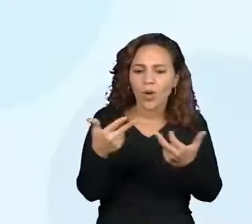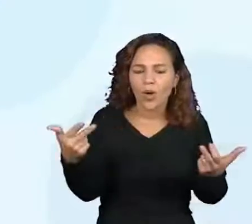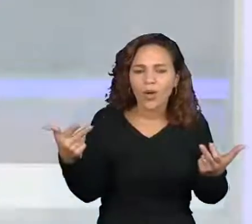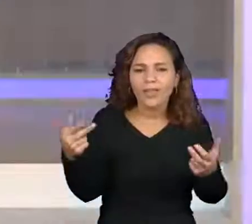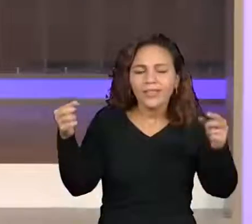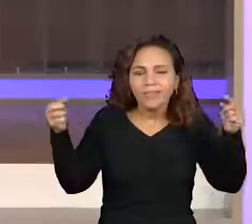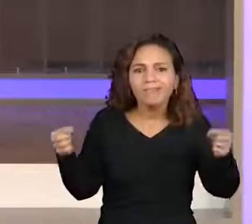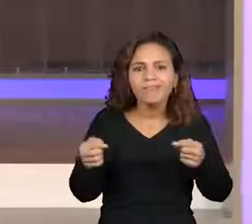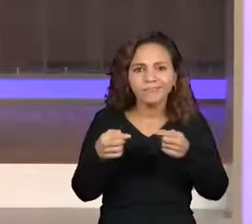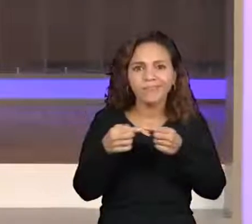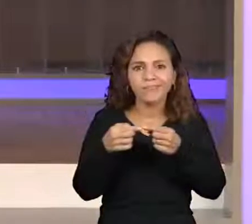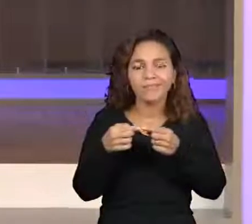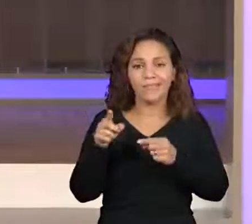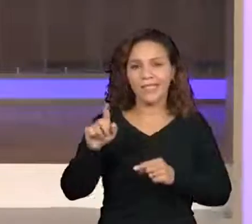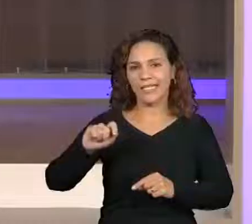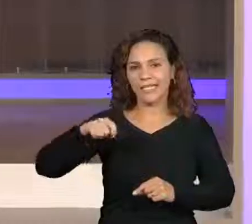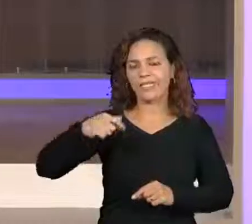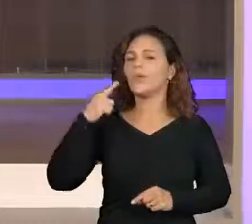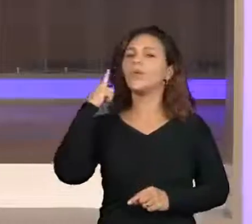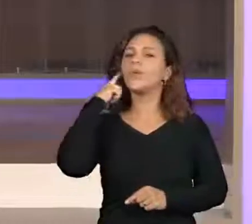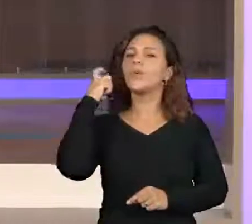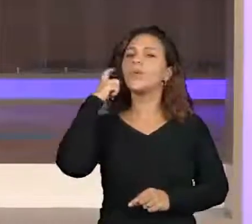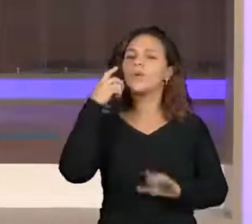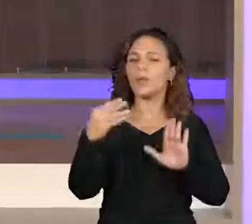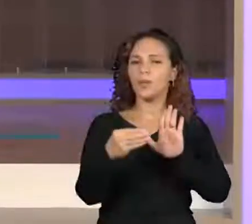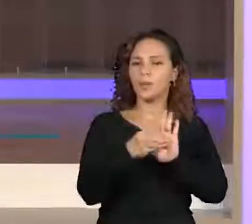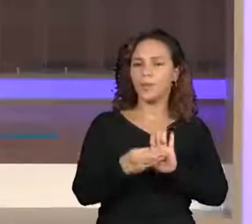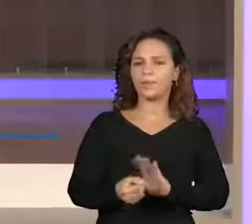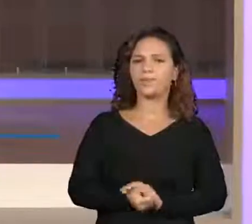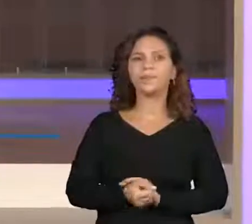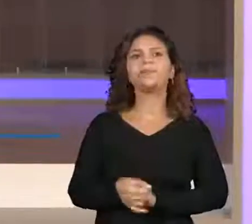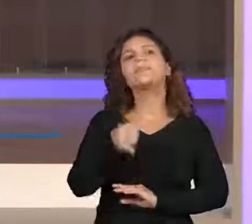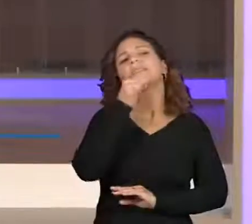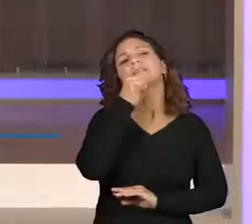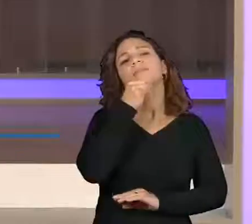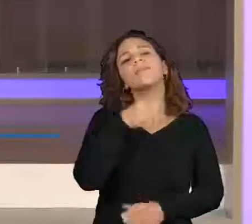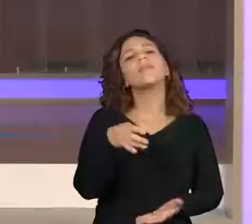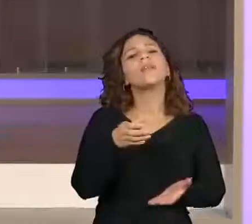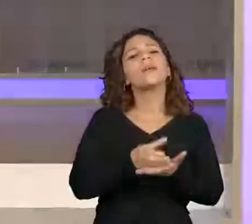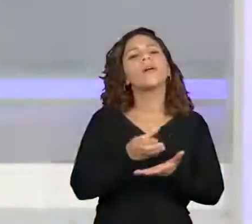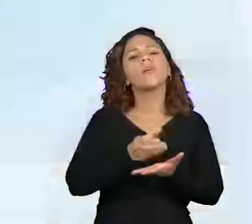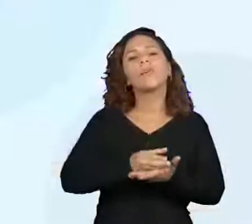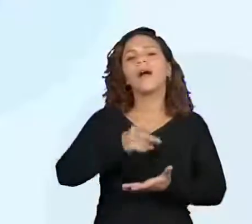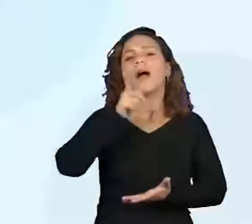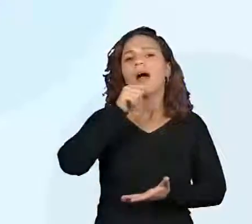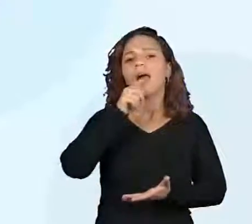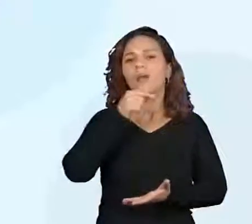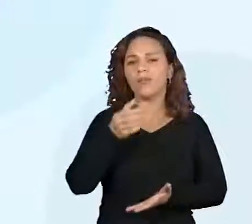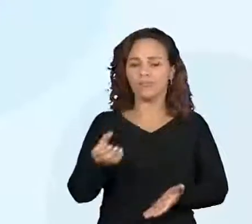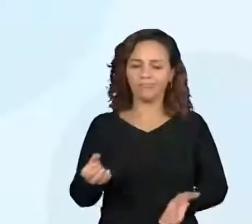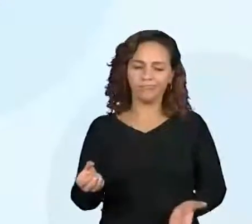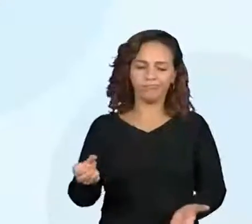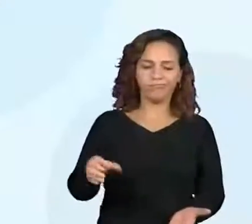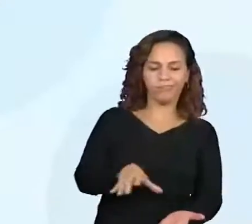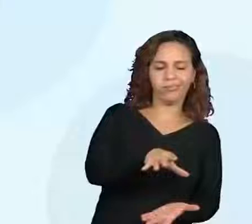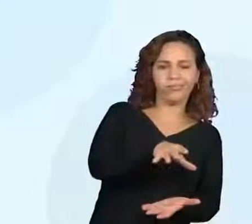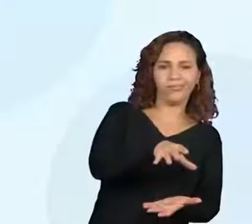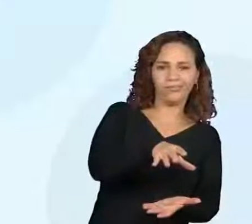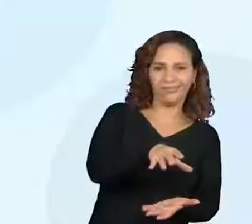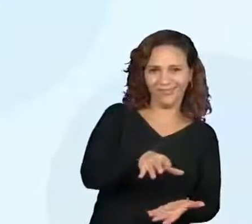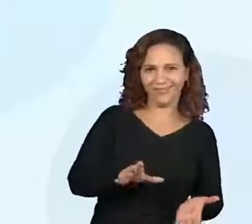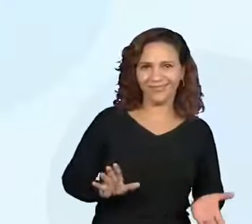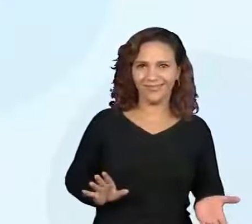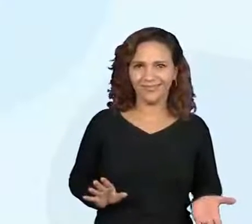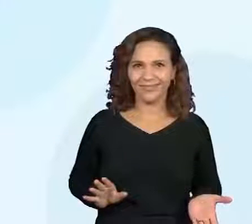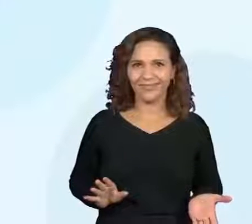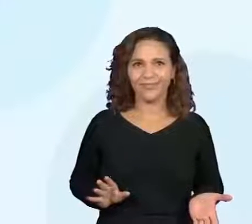Vou dar um exemplo. Vamos supor que eu derrube um copo de água no chão. Então eu posso usar a palavra aqui, ó,